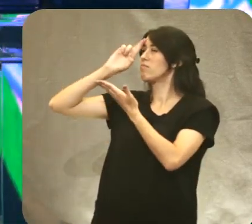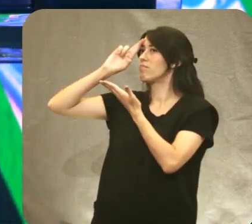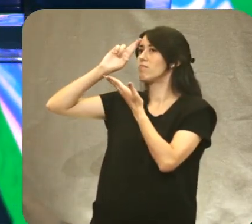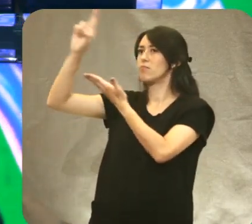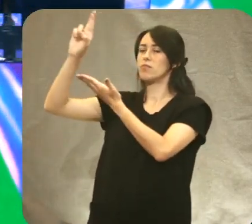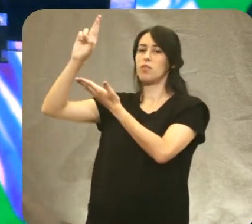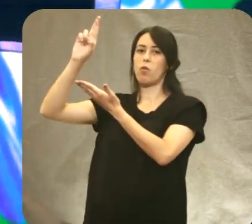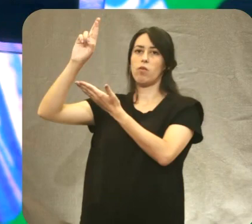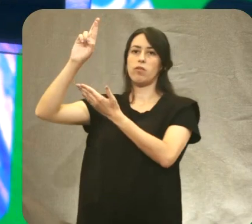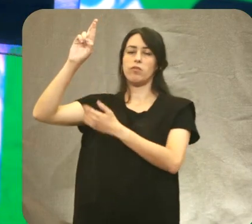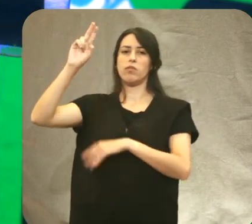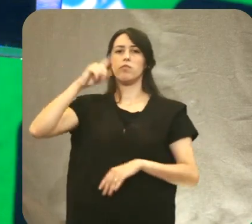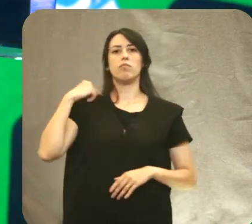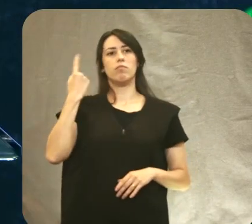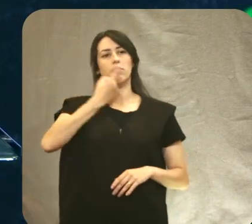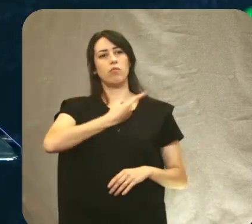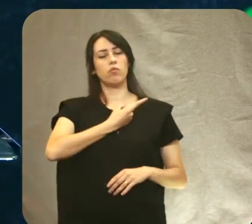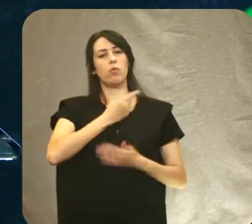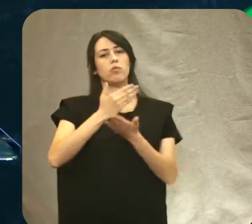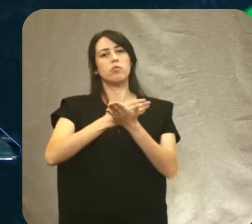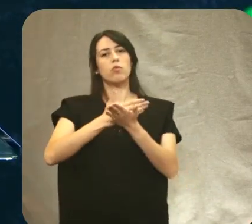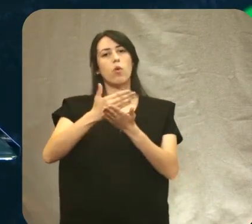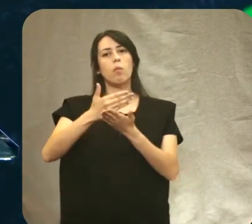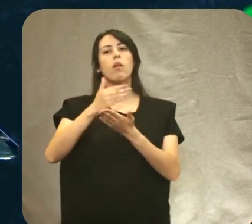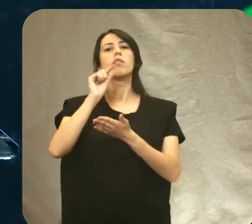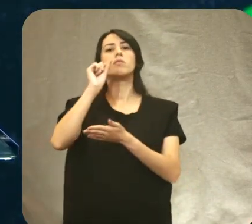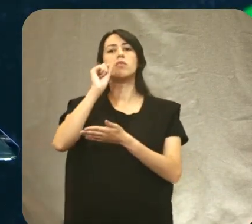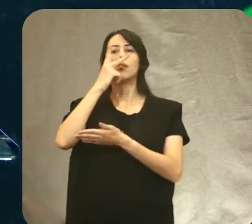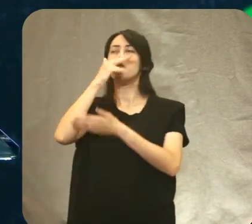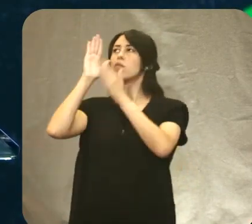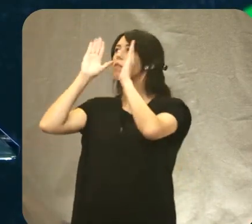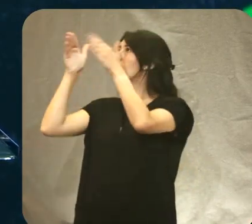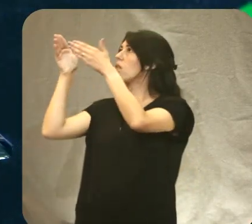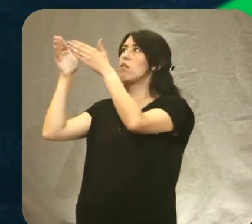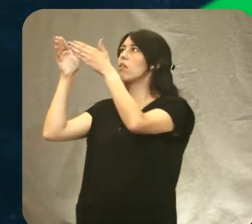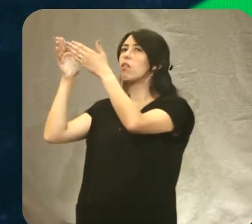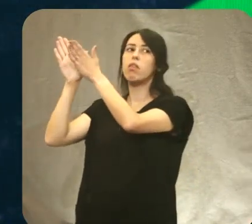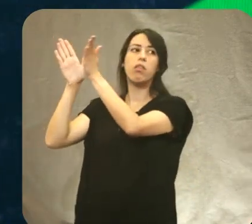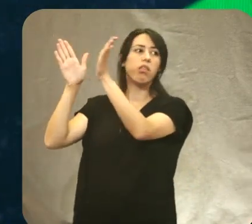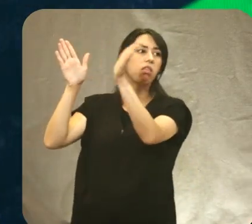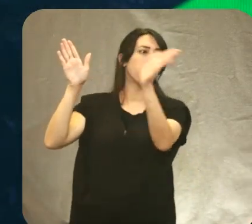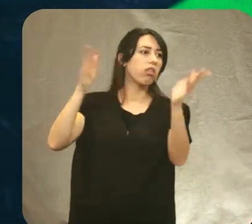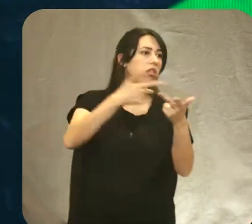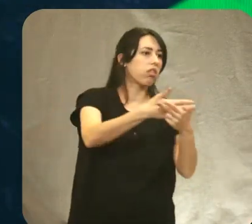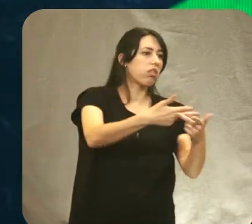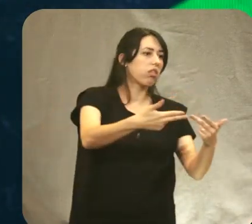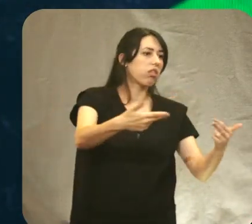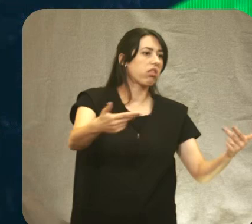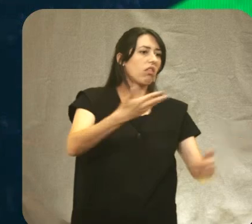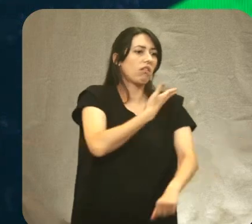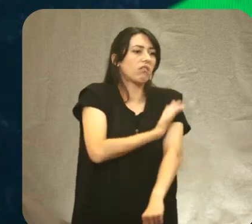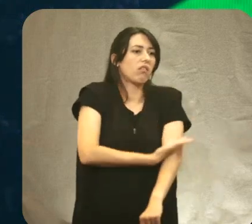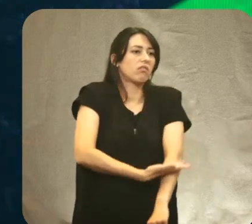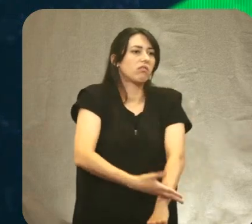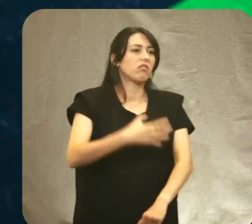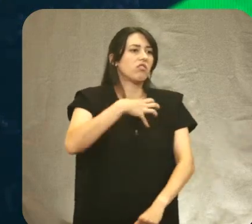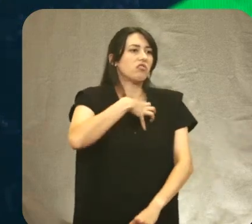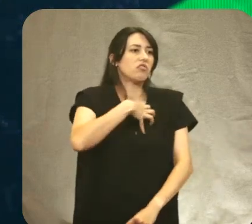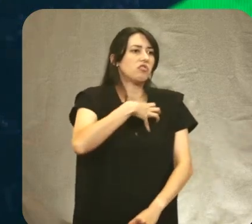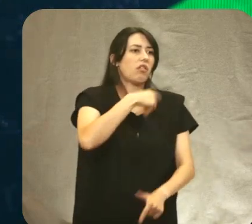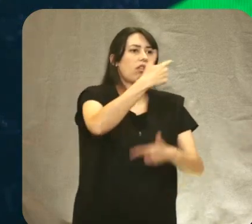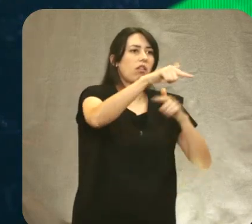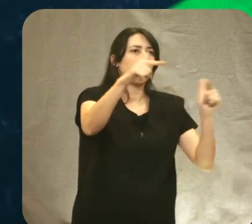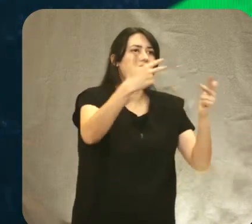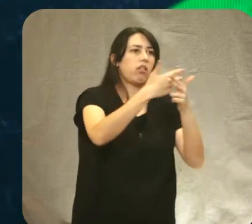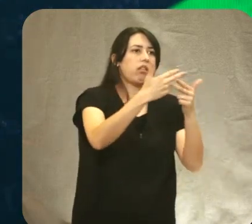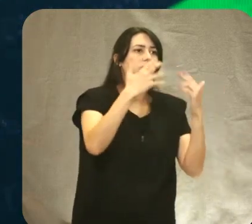começa a olhar para coisas que não têm tanto valor. Costumes, tradições, jeitos,